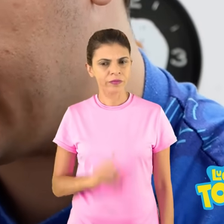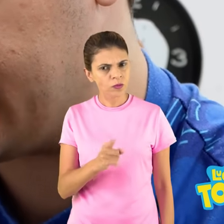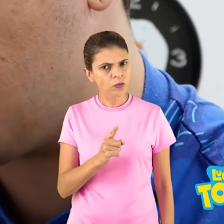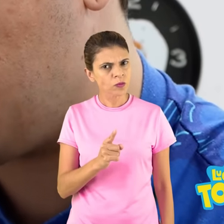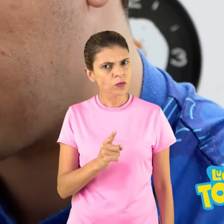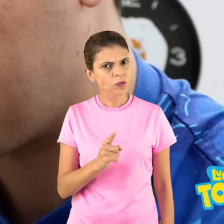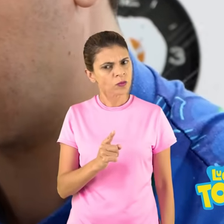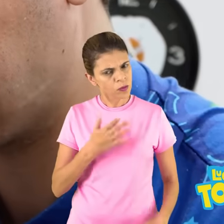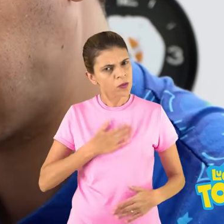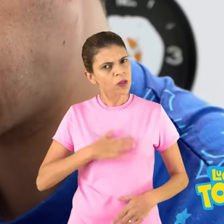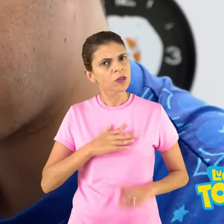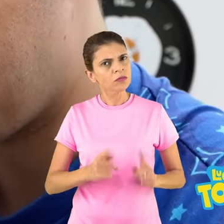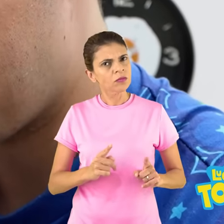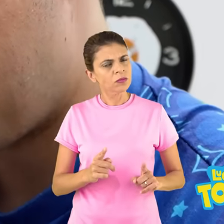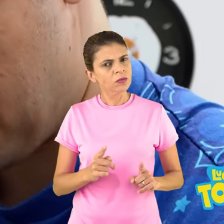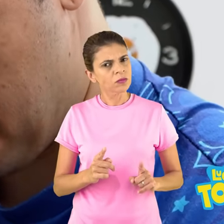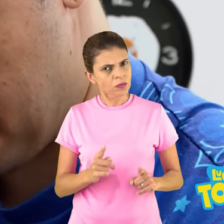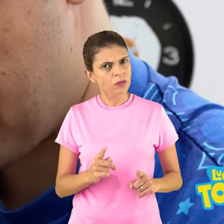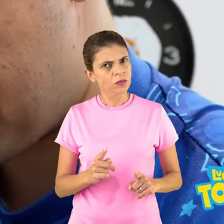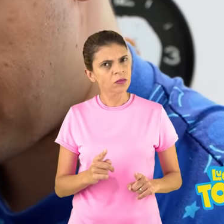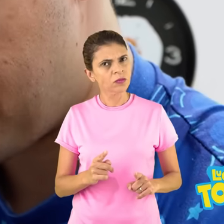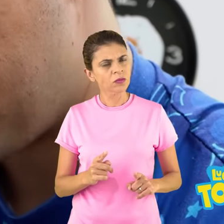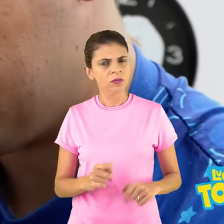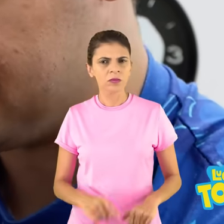Sossega, boneca da Gi!